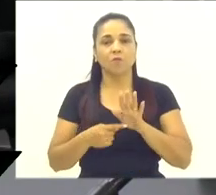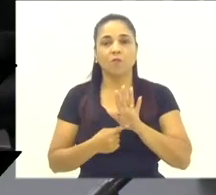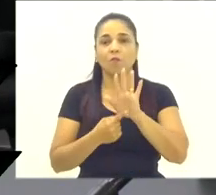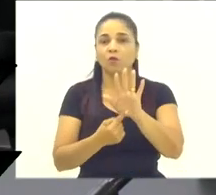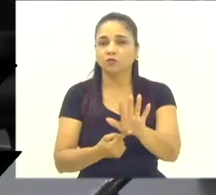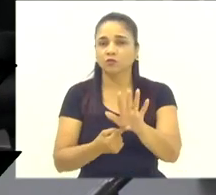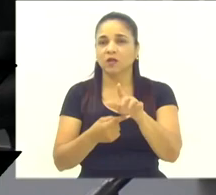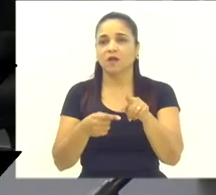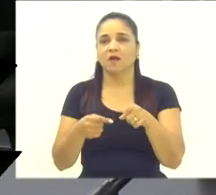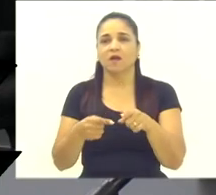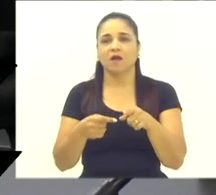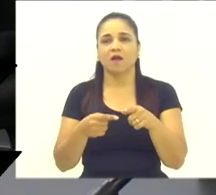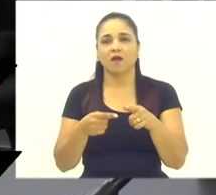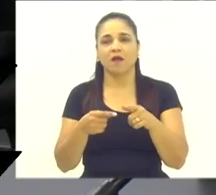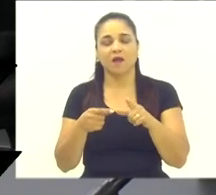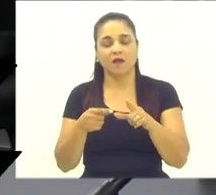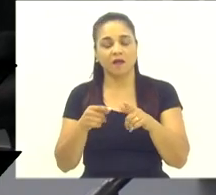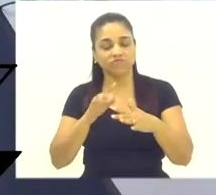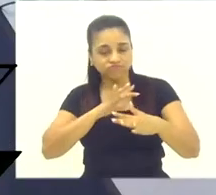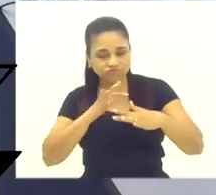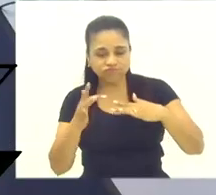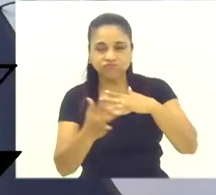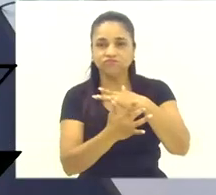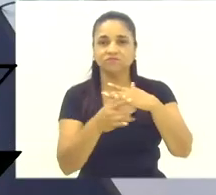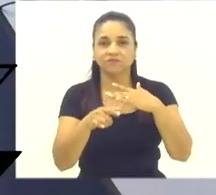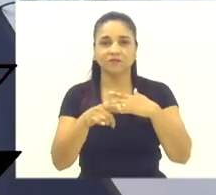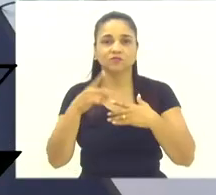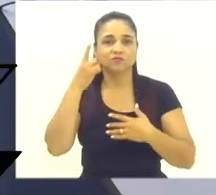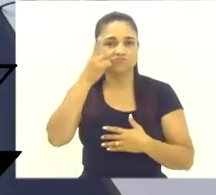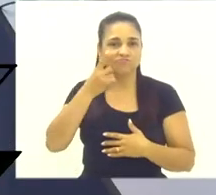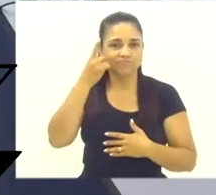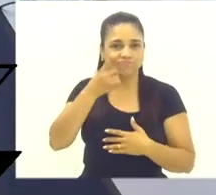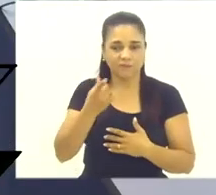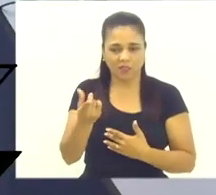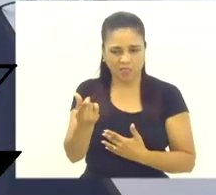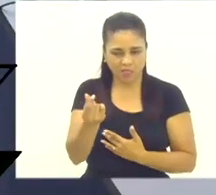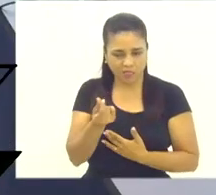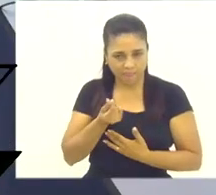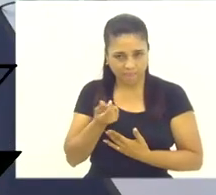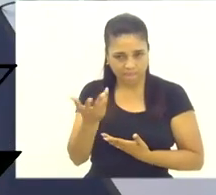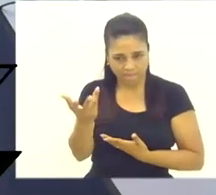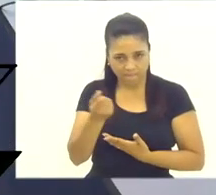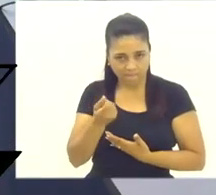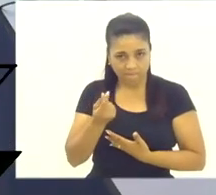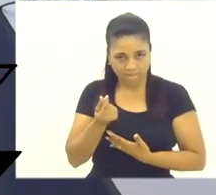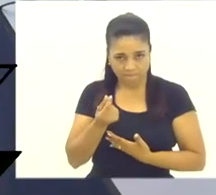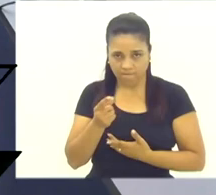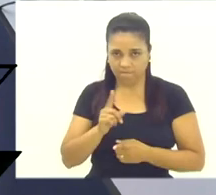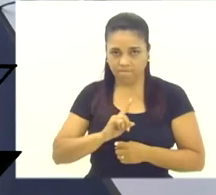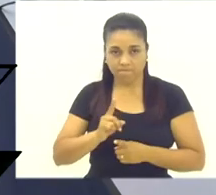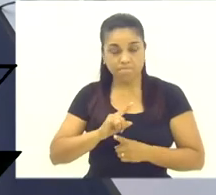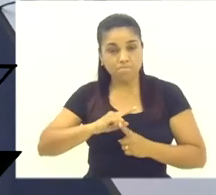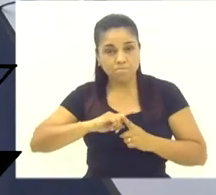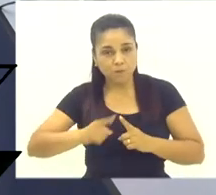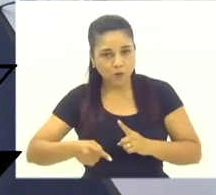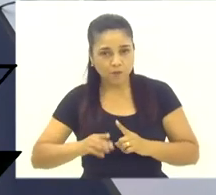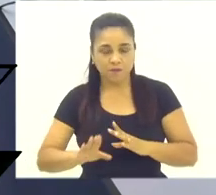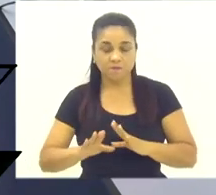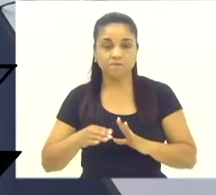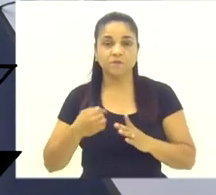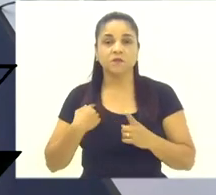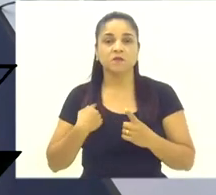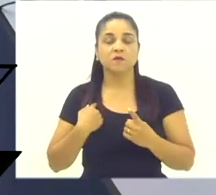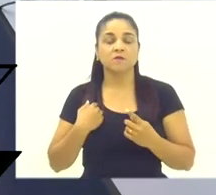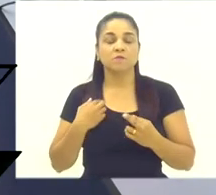das páginas dos parlamentares apesar de não ser uma coisa que diretamente tem relação com